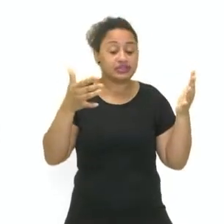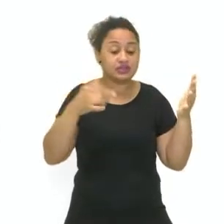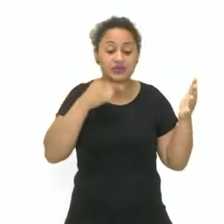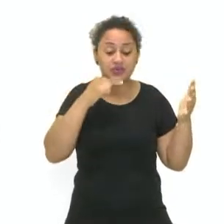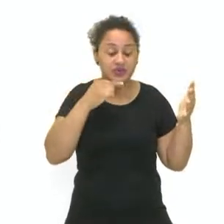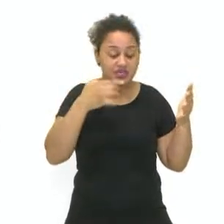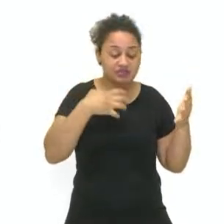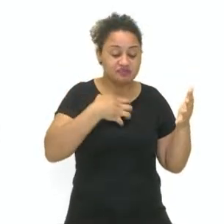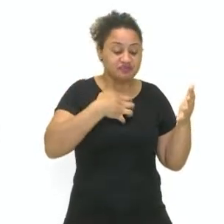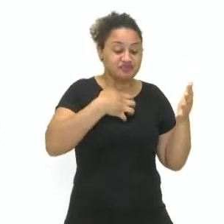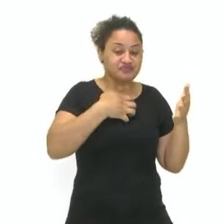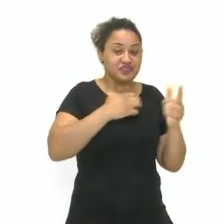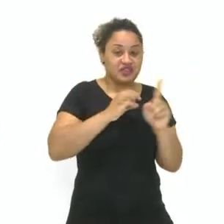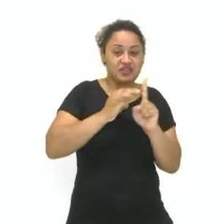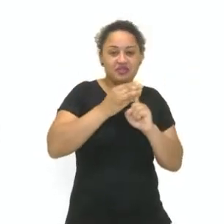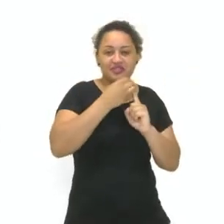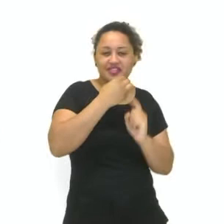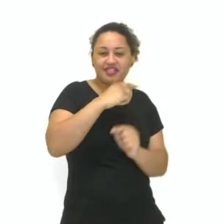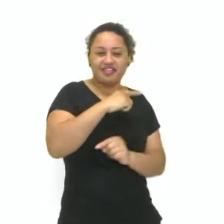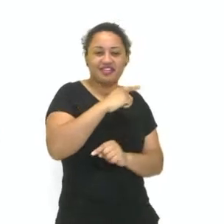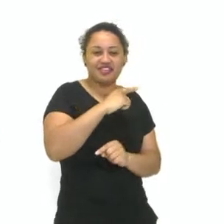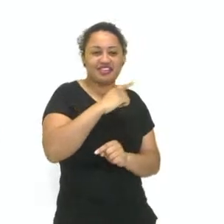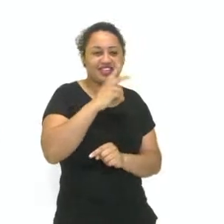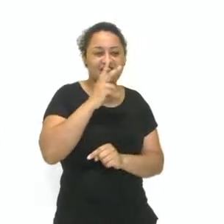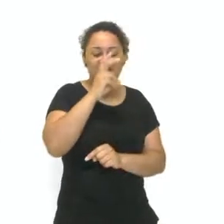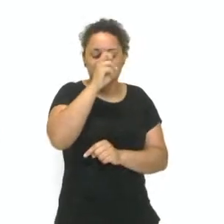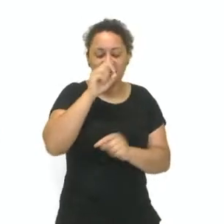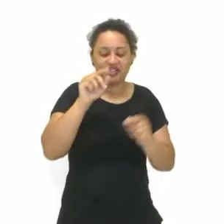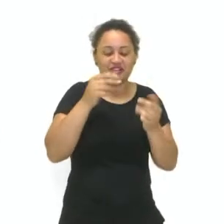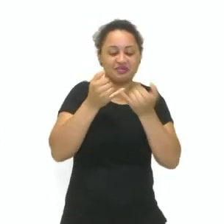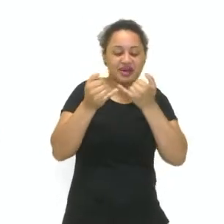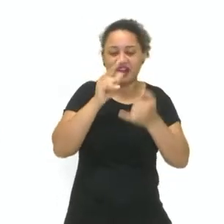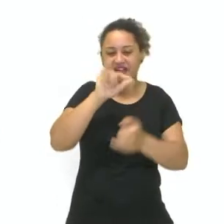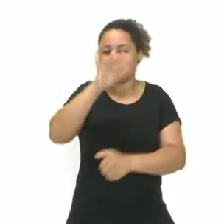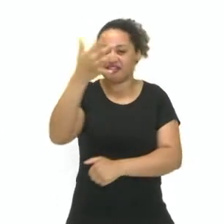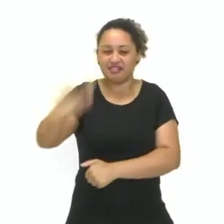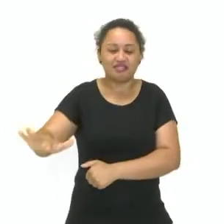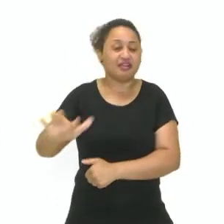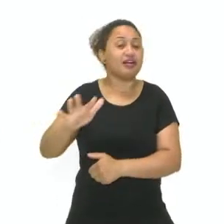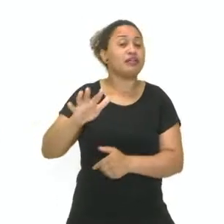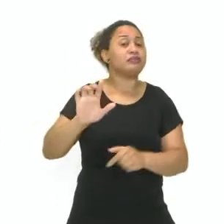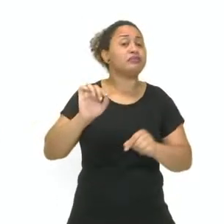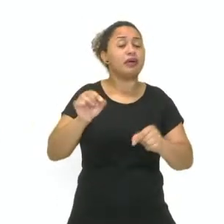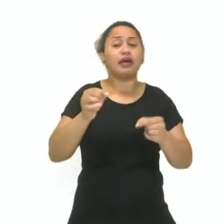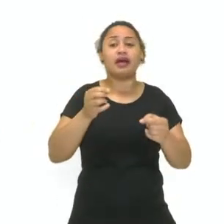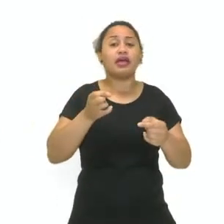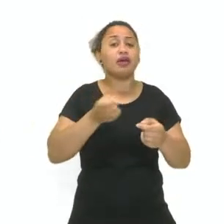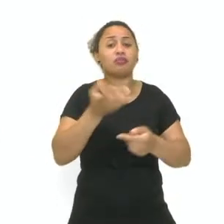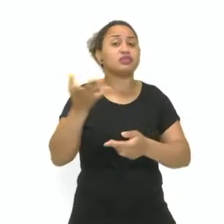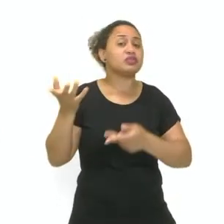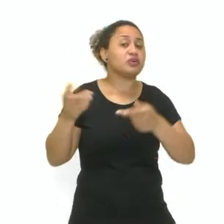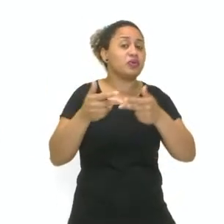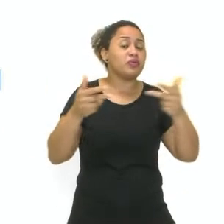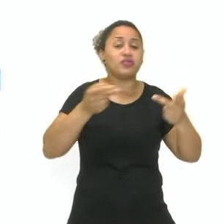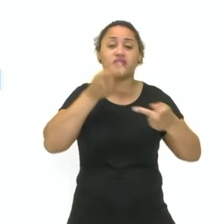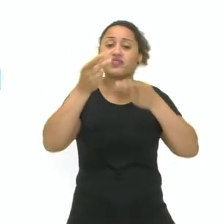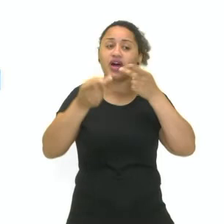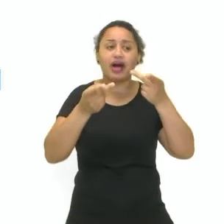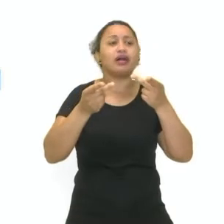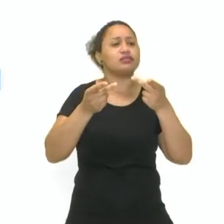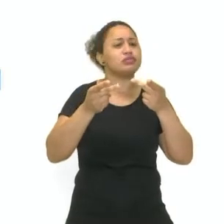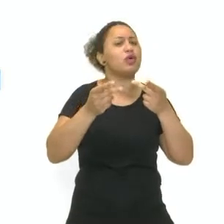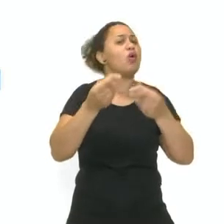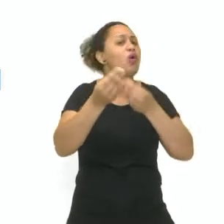a pressão do mistério que tem a força de uma maré e deixam que se escapem fragmentos, sob a forma de